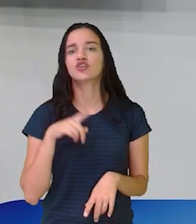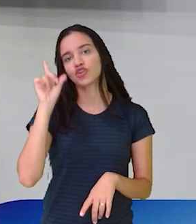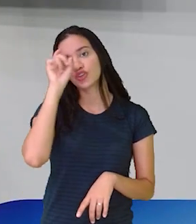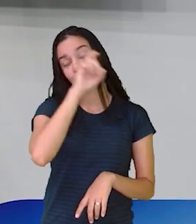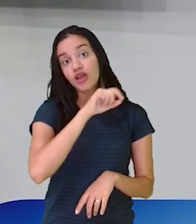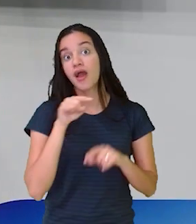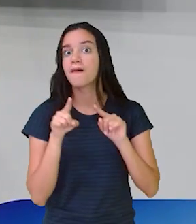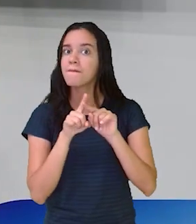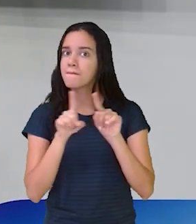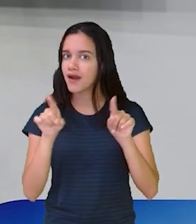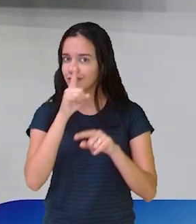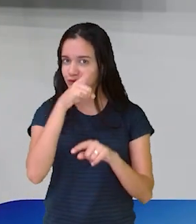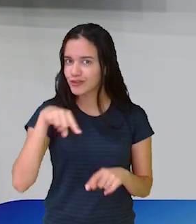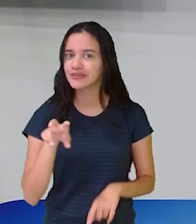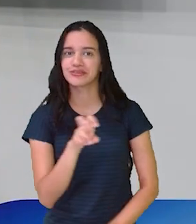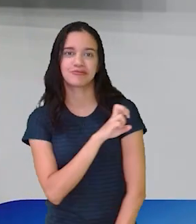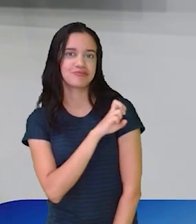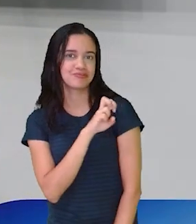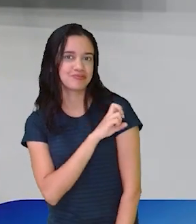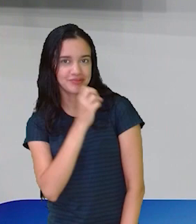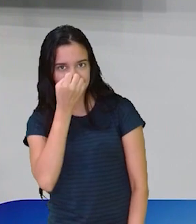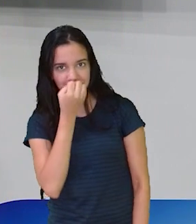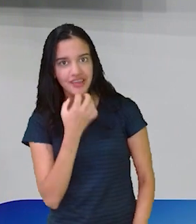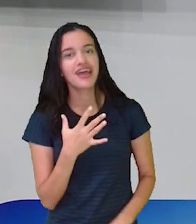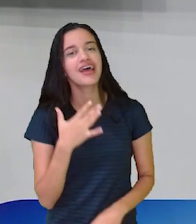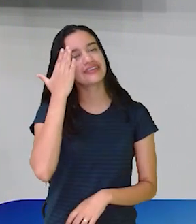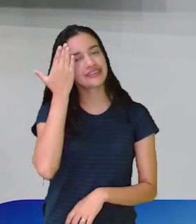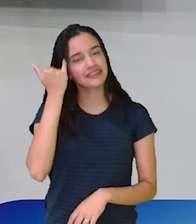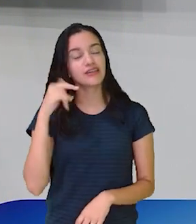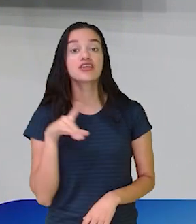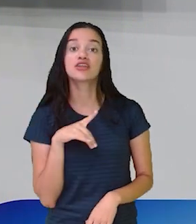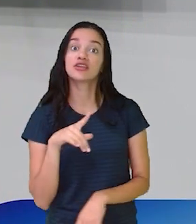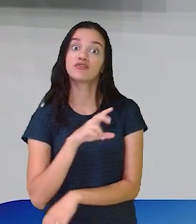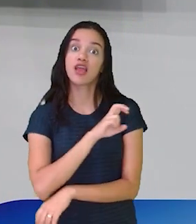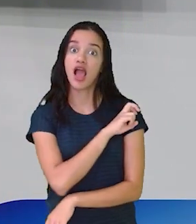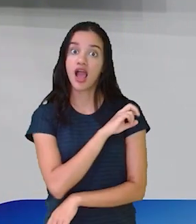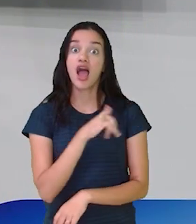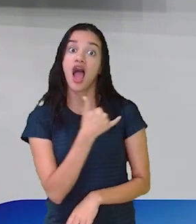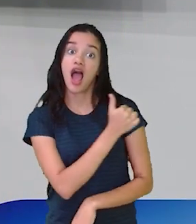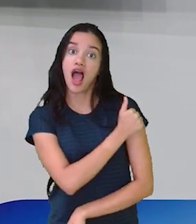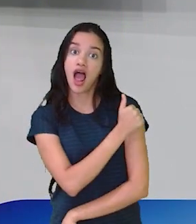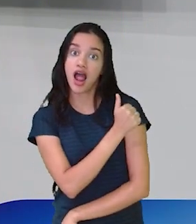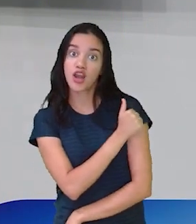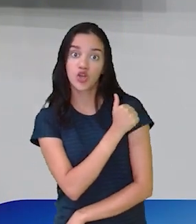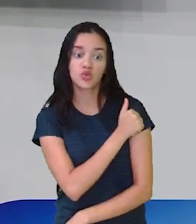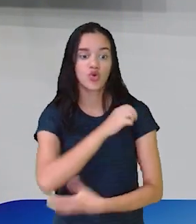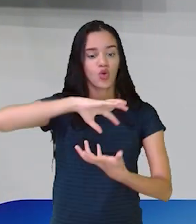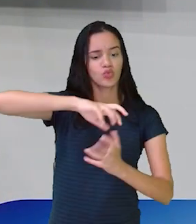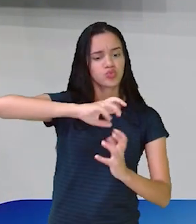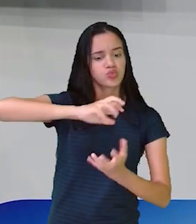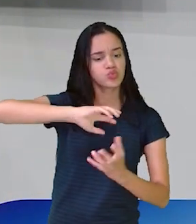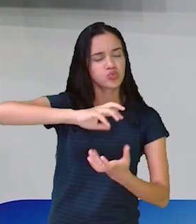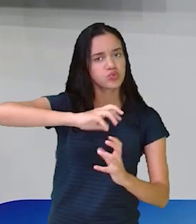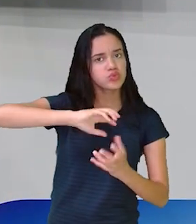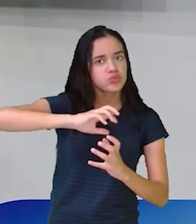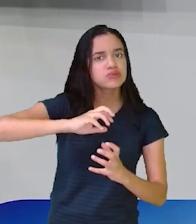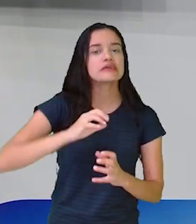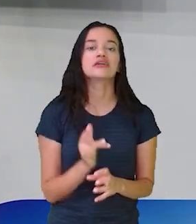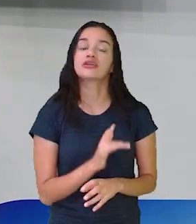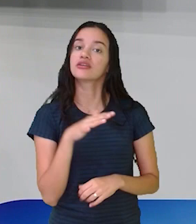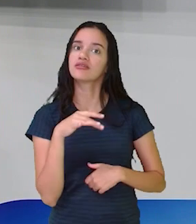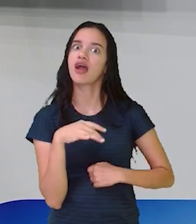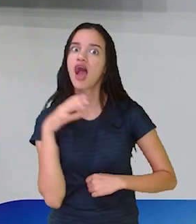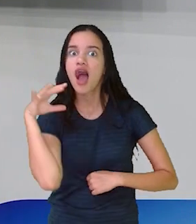sei que vocês do 5º ano desenrolam muito bem isso. Eu já tive alunos que faziam esse cubo